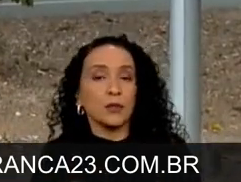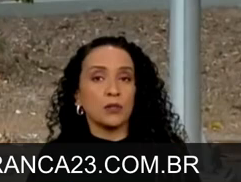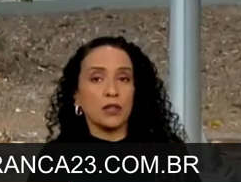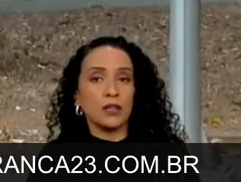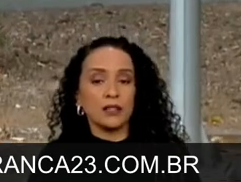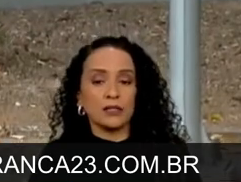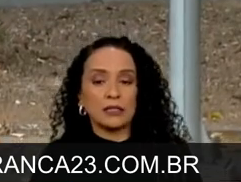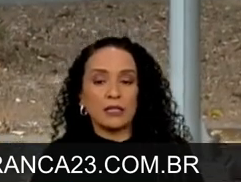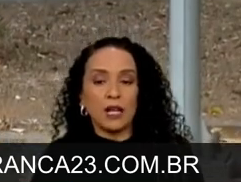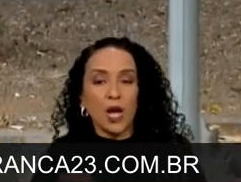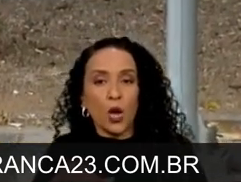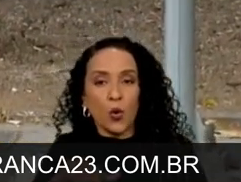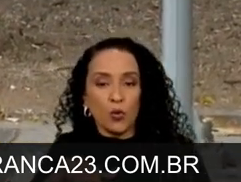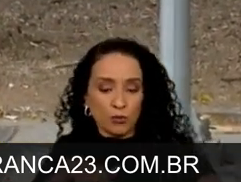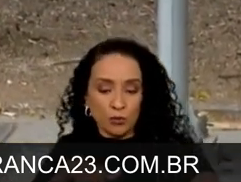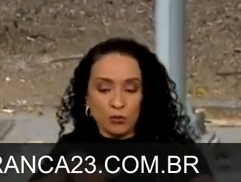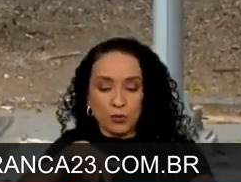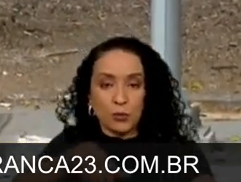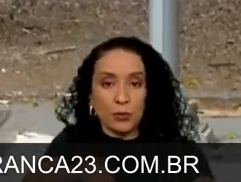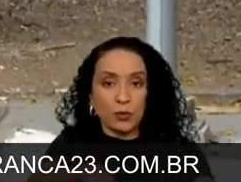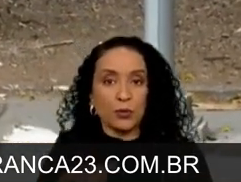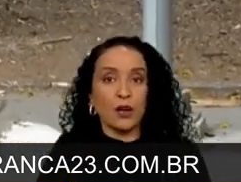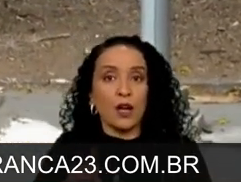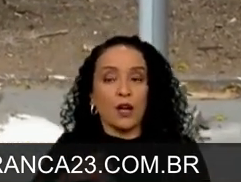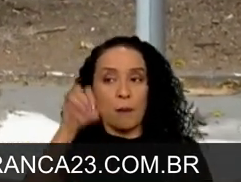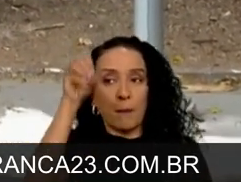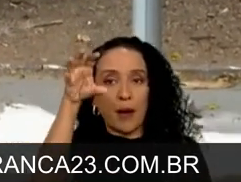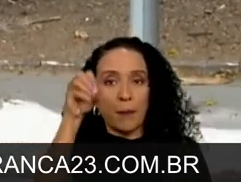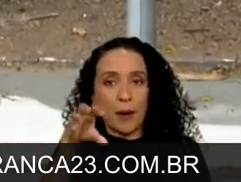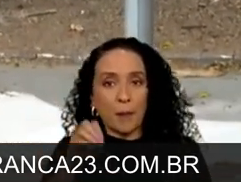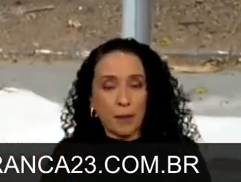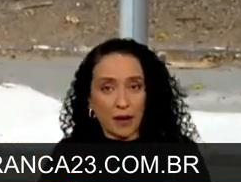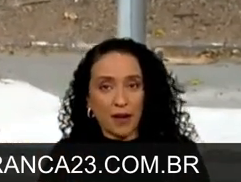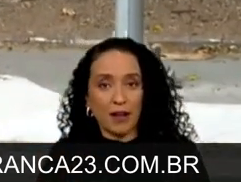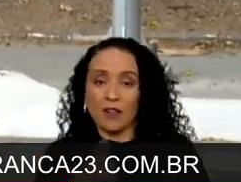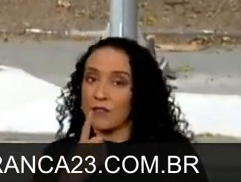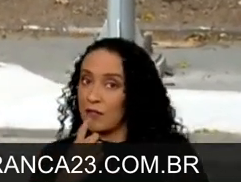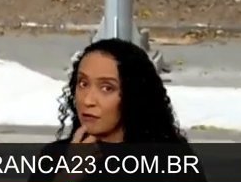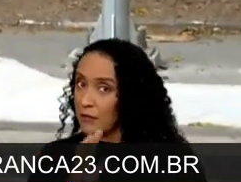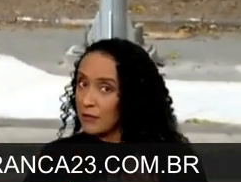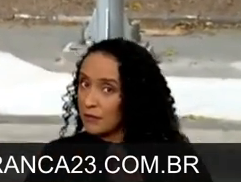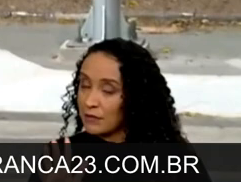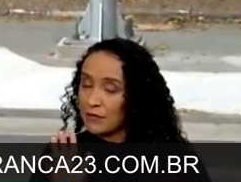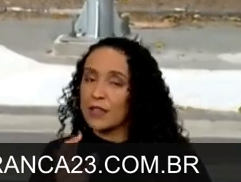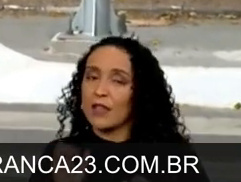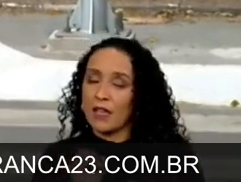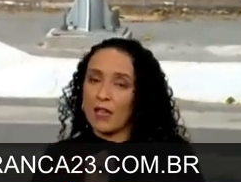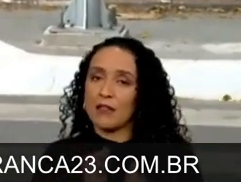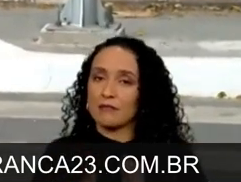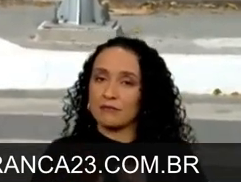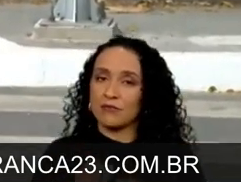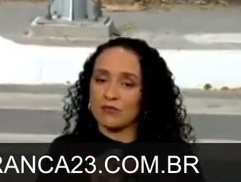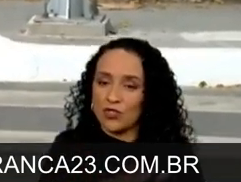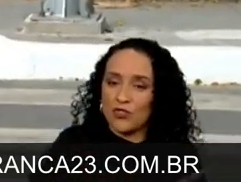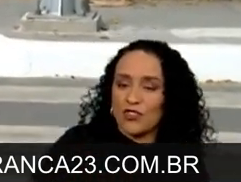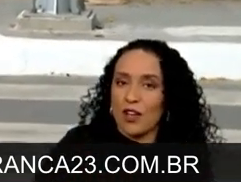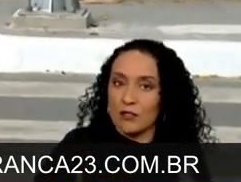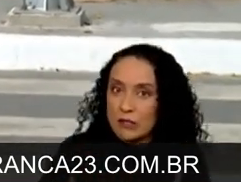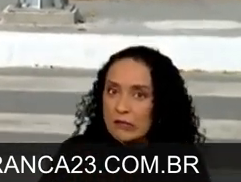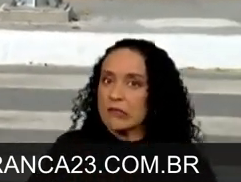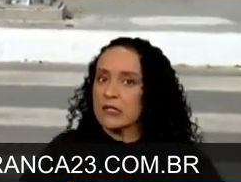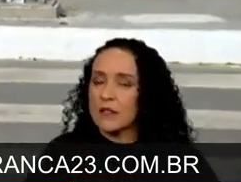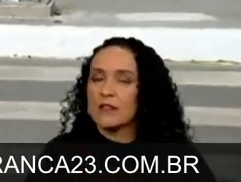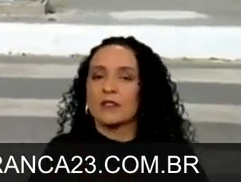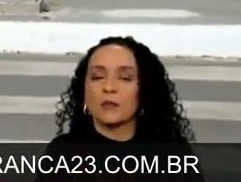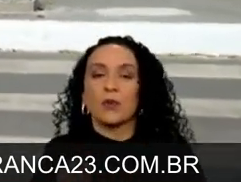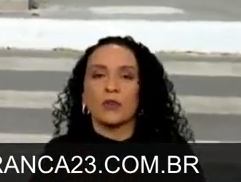para atravessar uma rua antes do semáforo ficar vermelho, podem ser atividades desafiadoras,